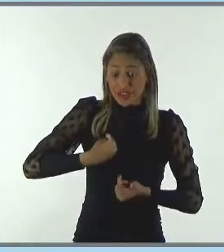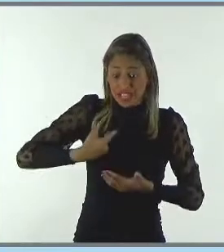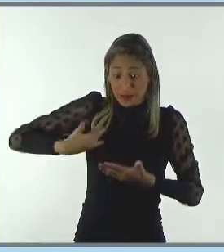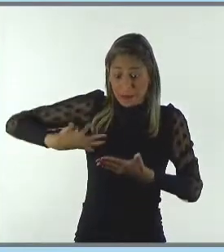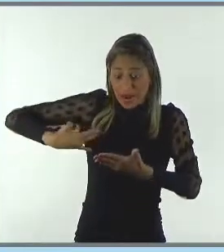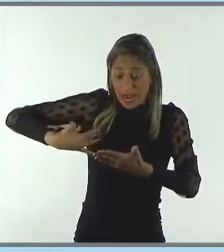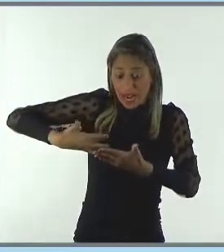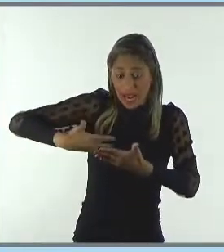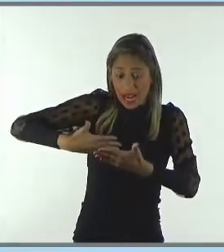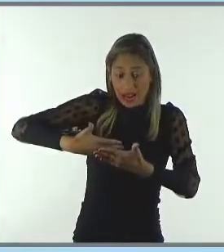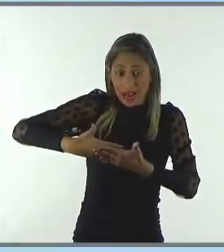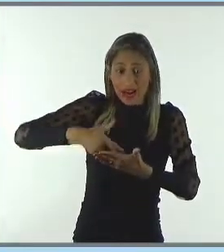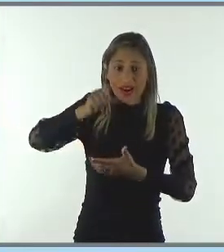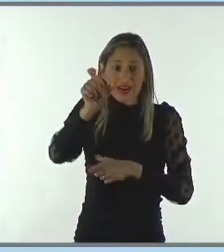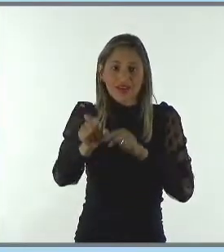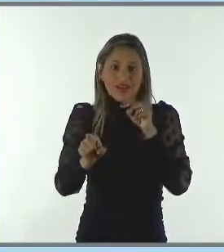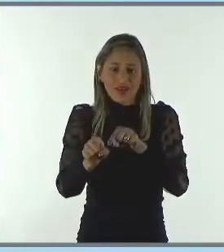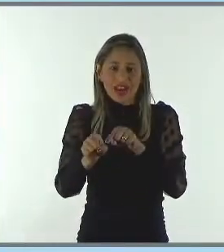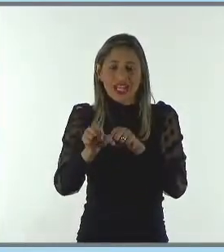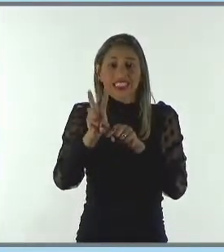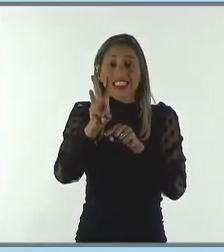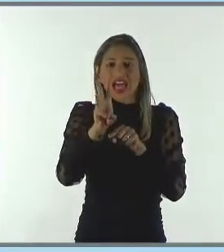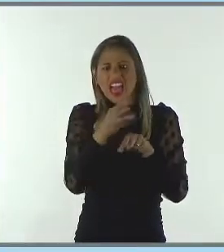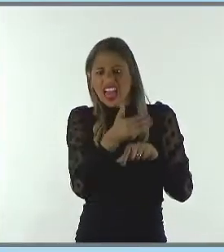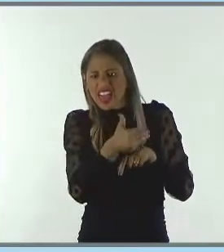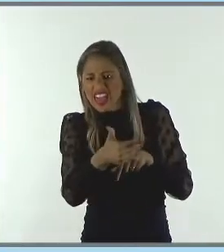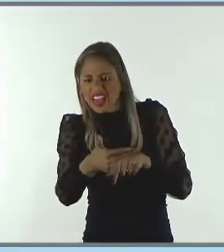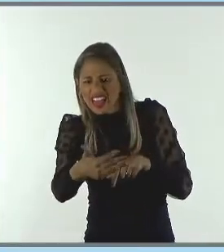Maria Mazzarello, ao longo dessas 3 décadas,